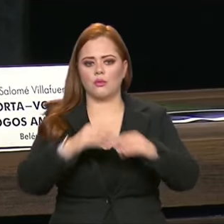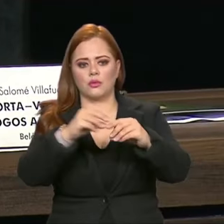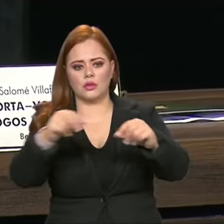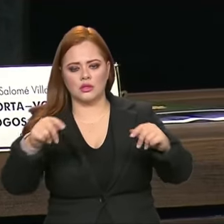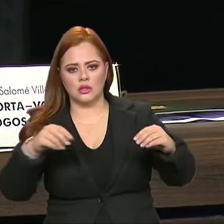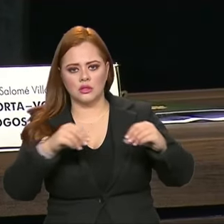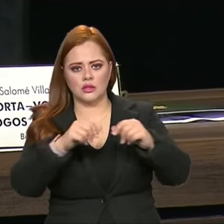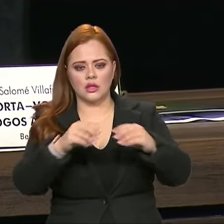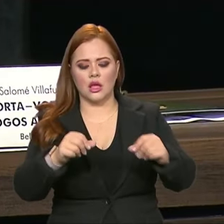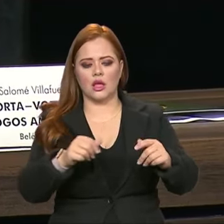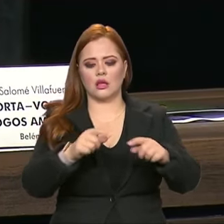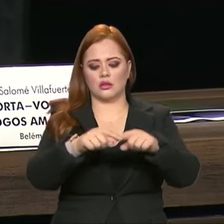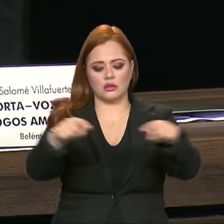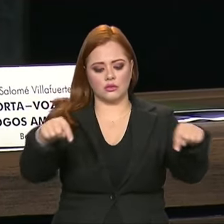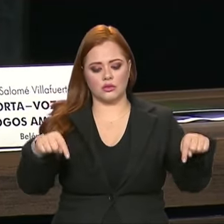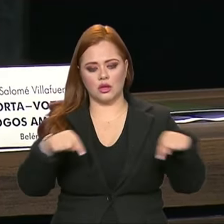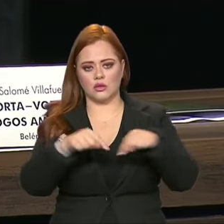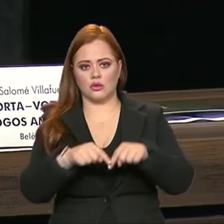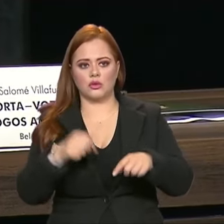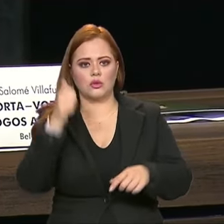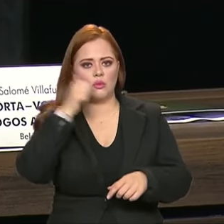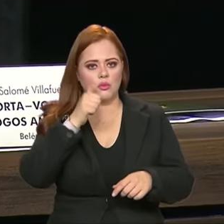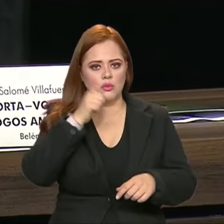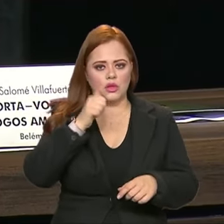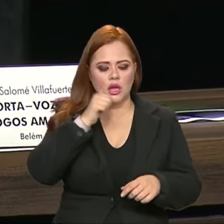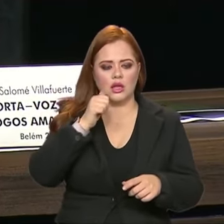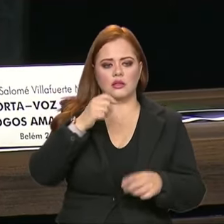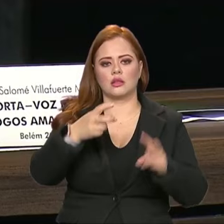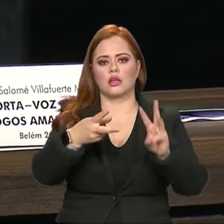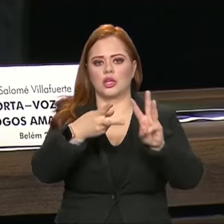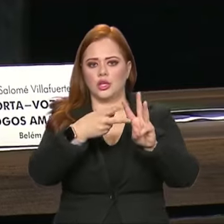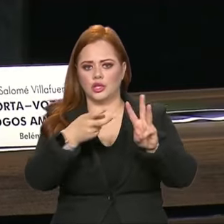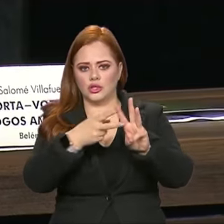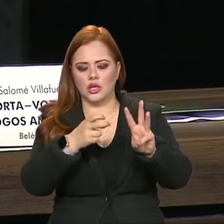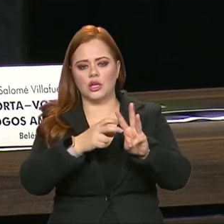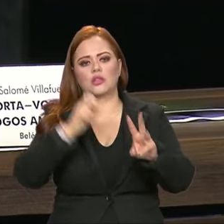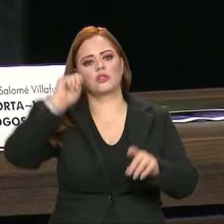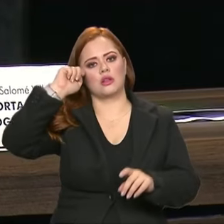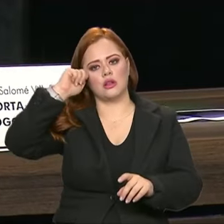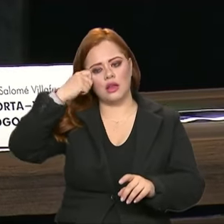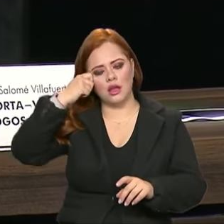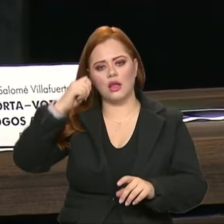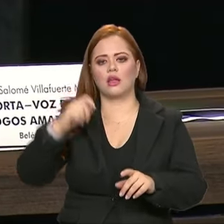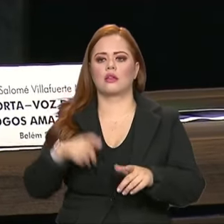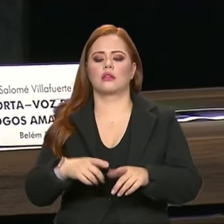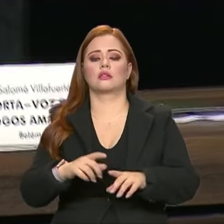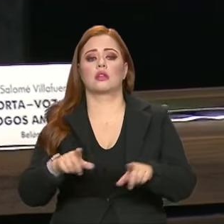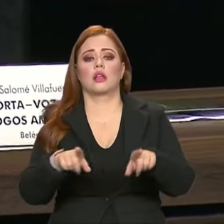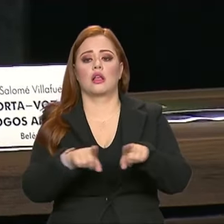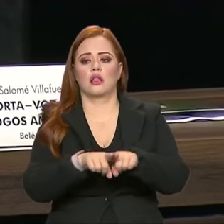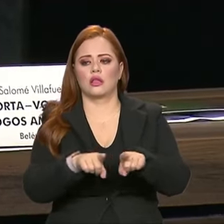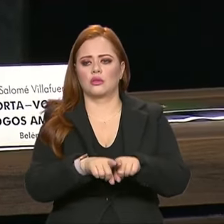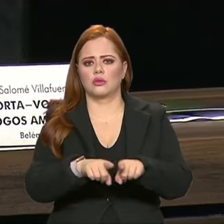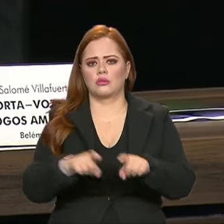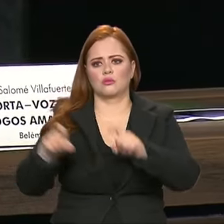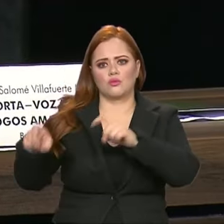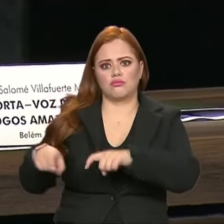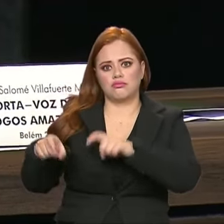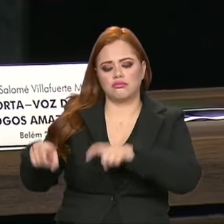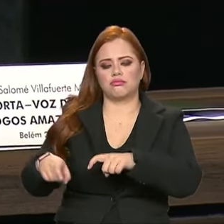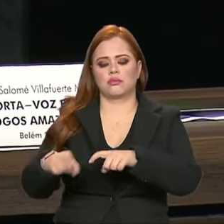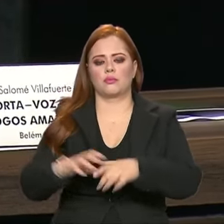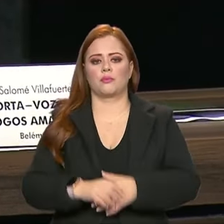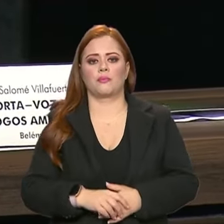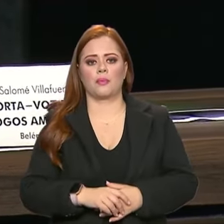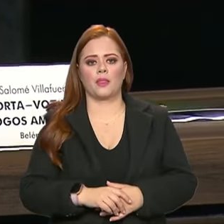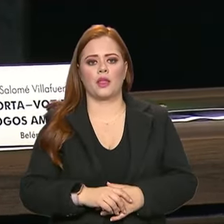Mulheres indígenas, camponesas, negras, populares, das águas ou das cidades, de diversidade, identidade